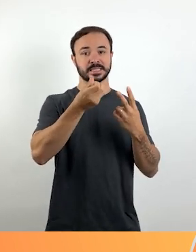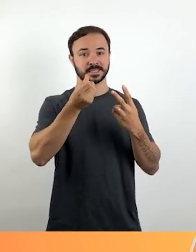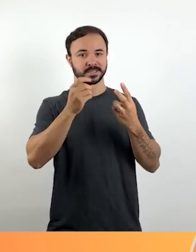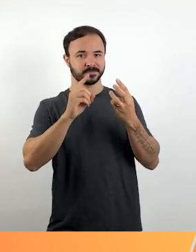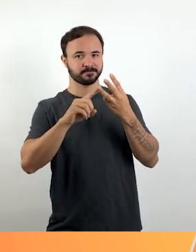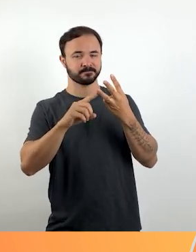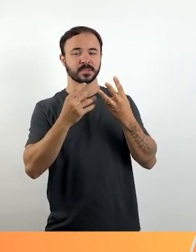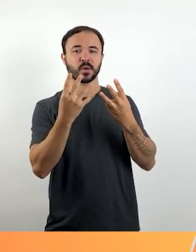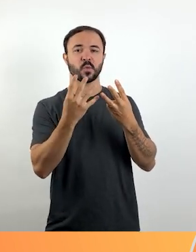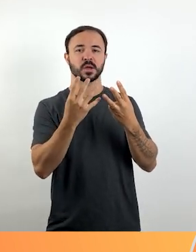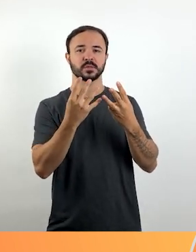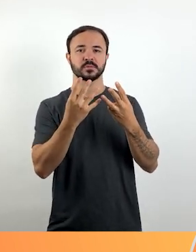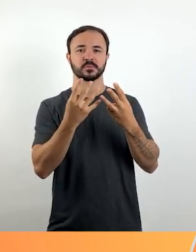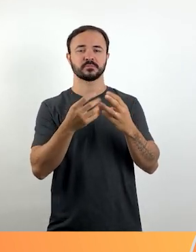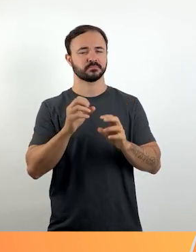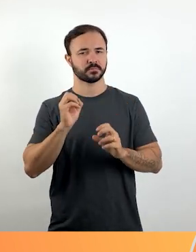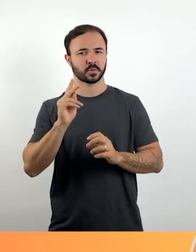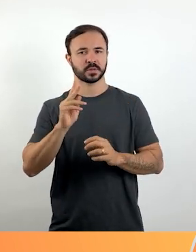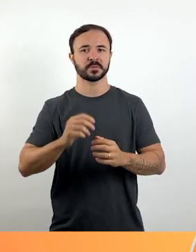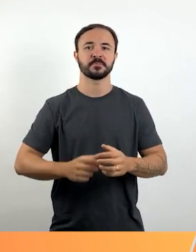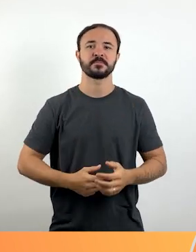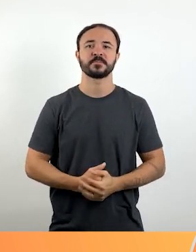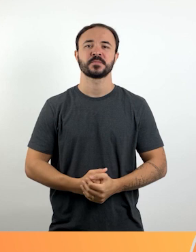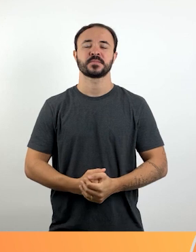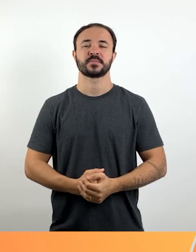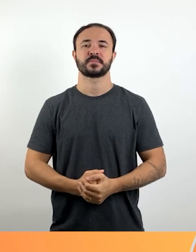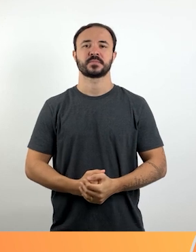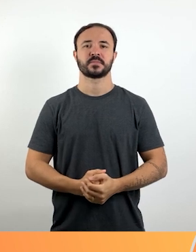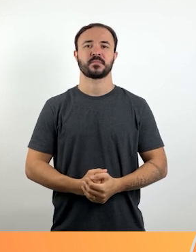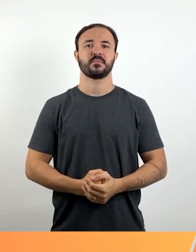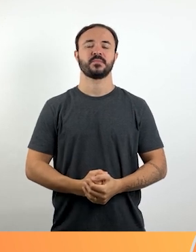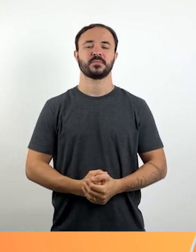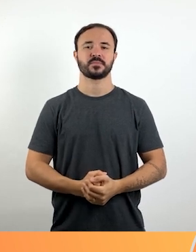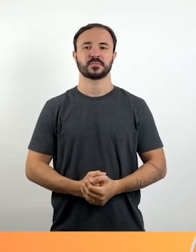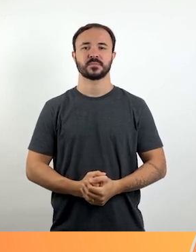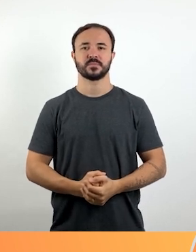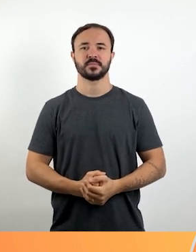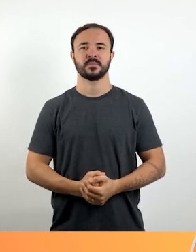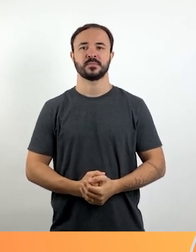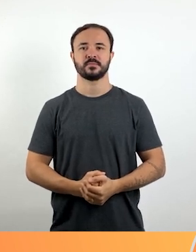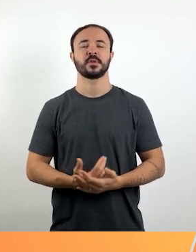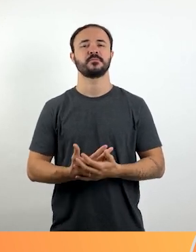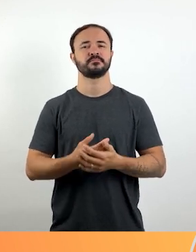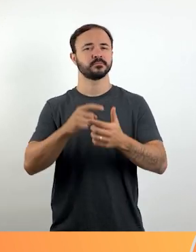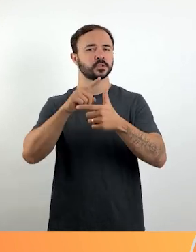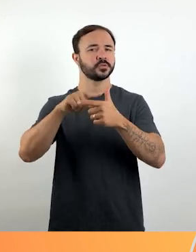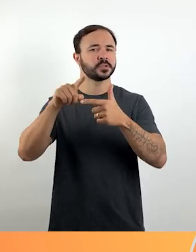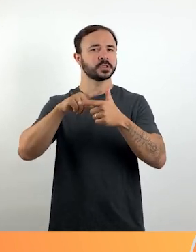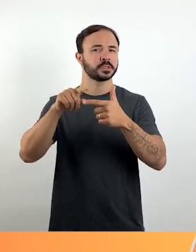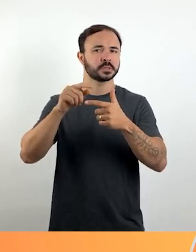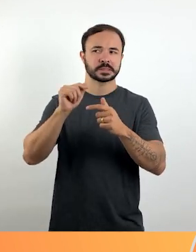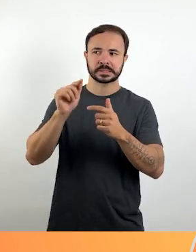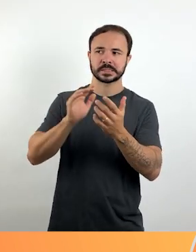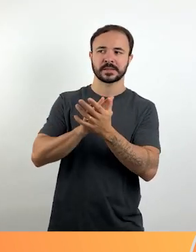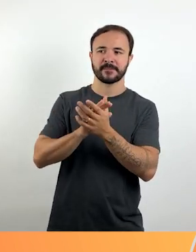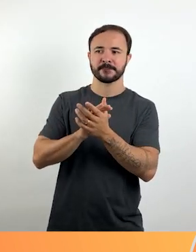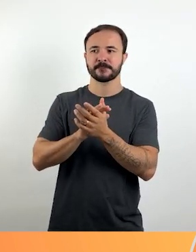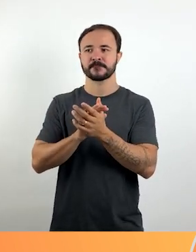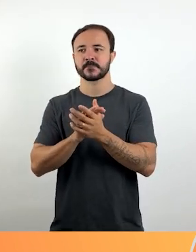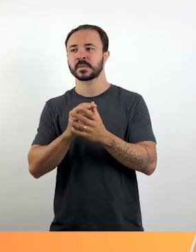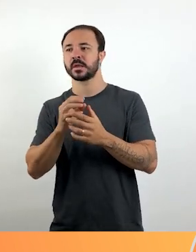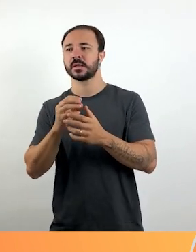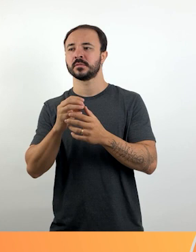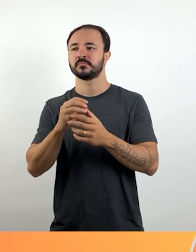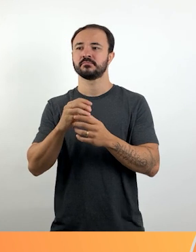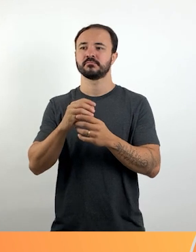4, certo? Aqui vamos ter o MMC. Por 2, vamos ter o 9, não dá para